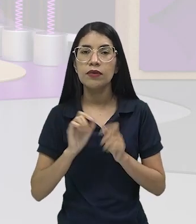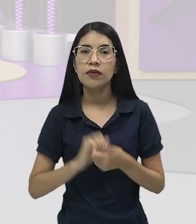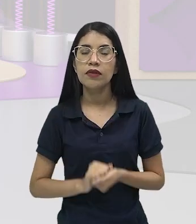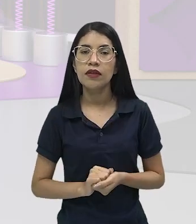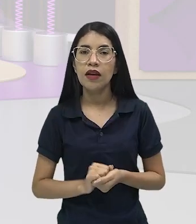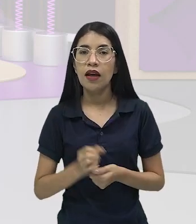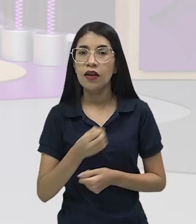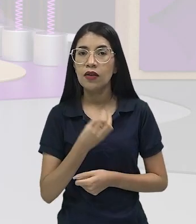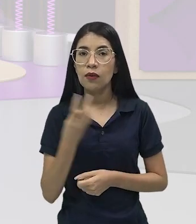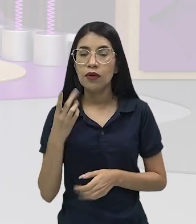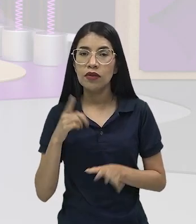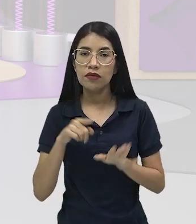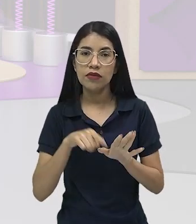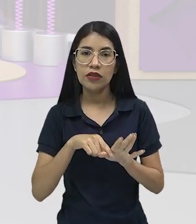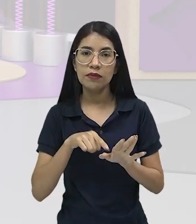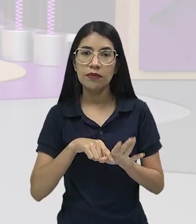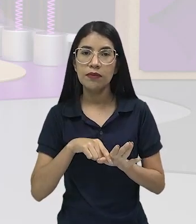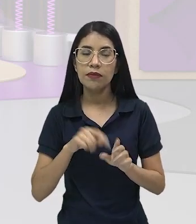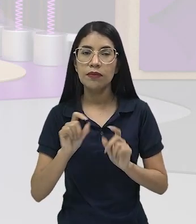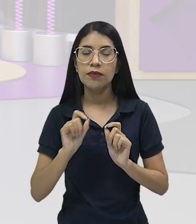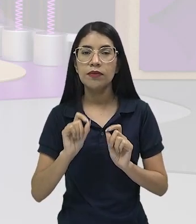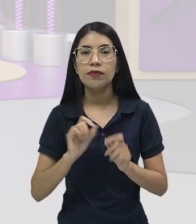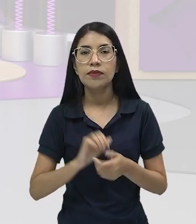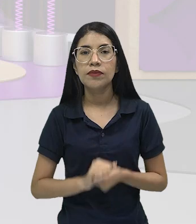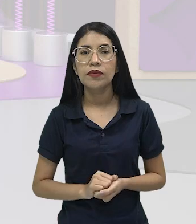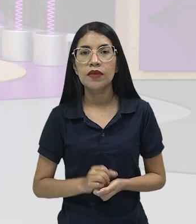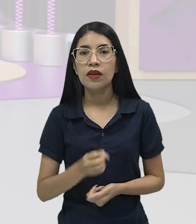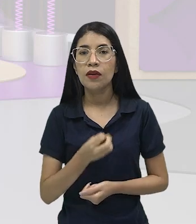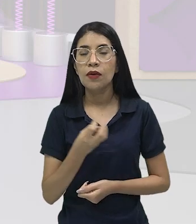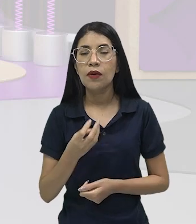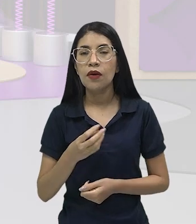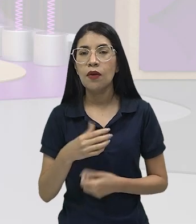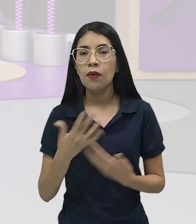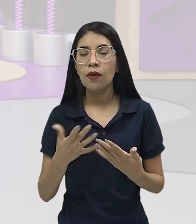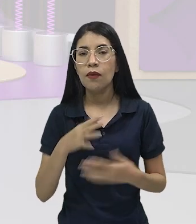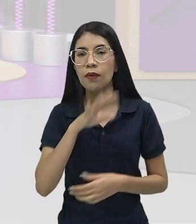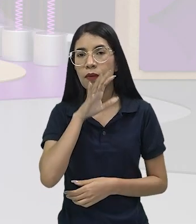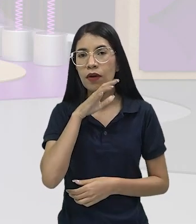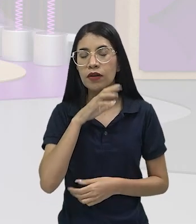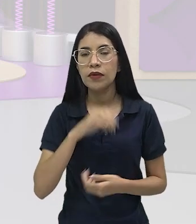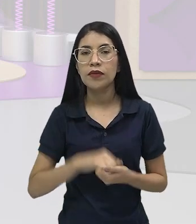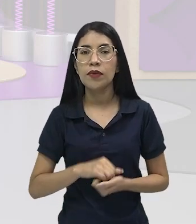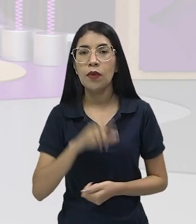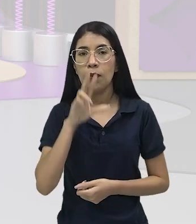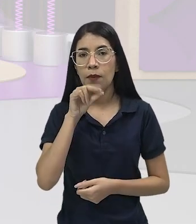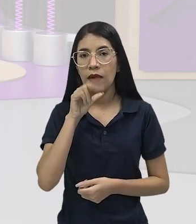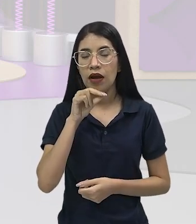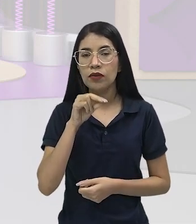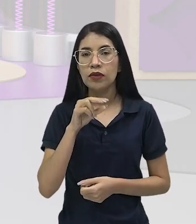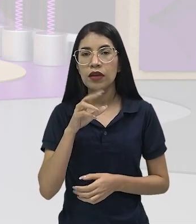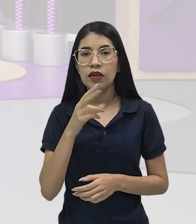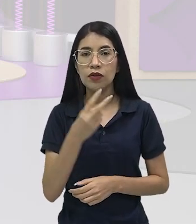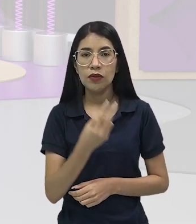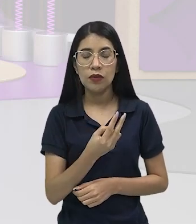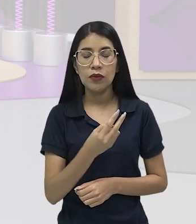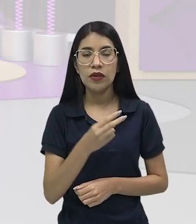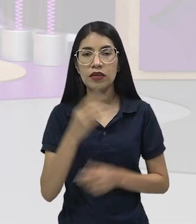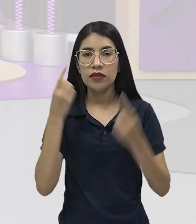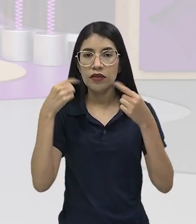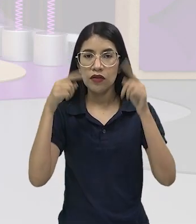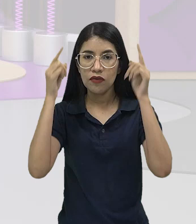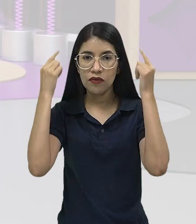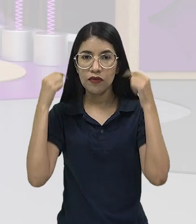aos pés. Aí, quais são os animais? Patos. Pato tem 2. Ovelha,